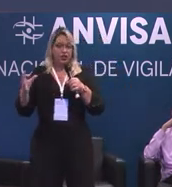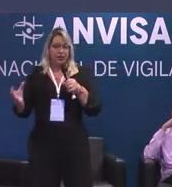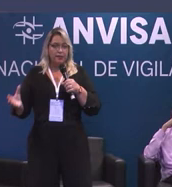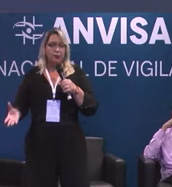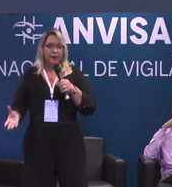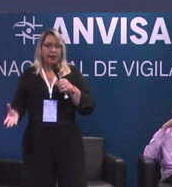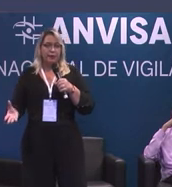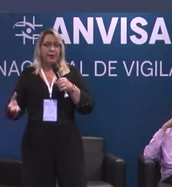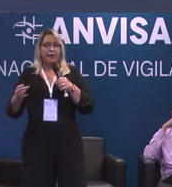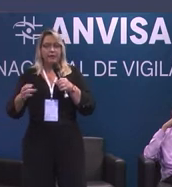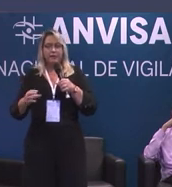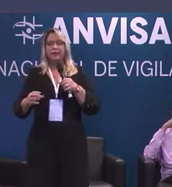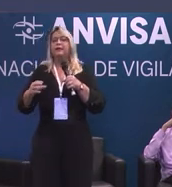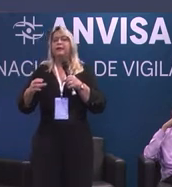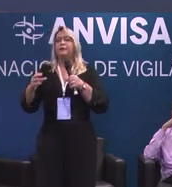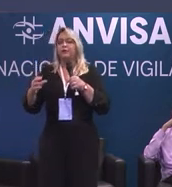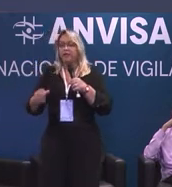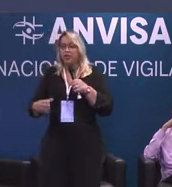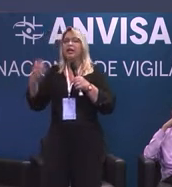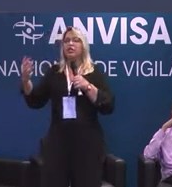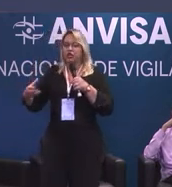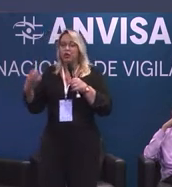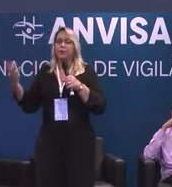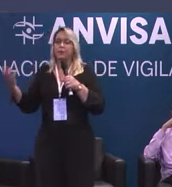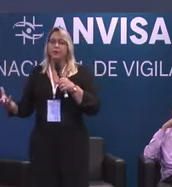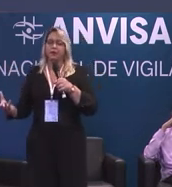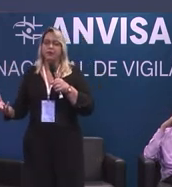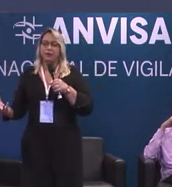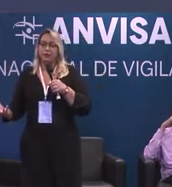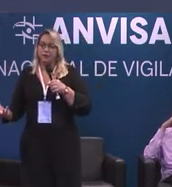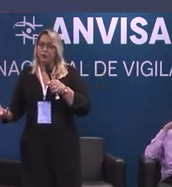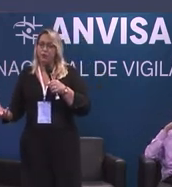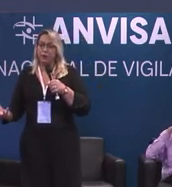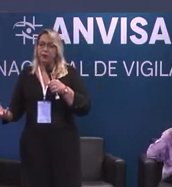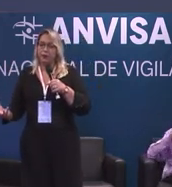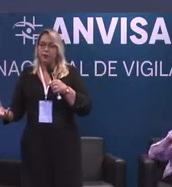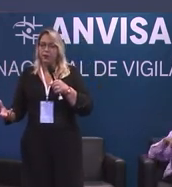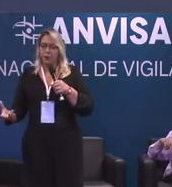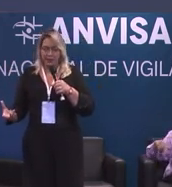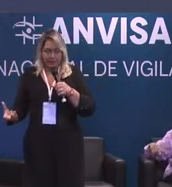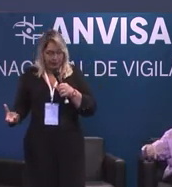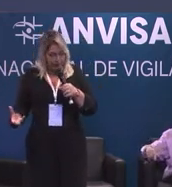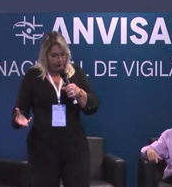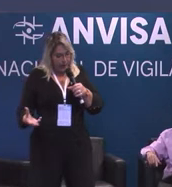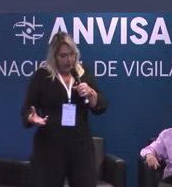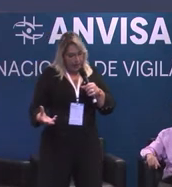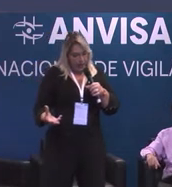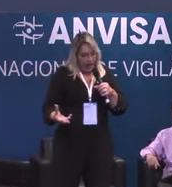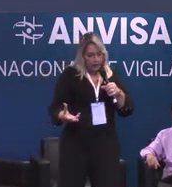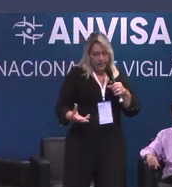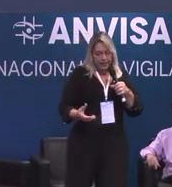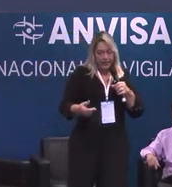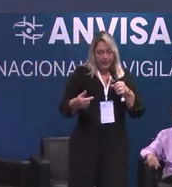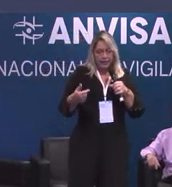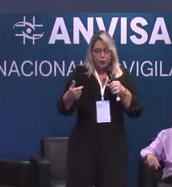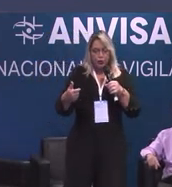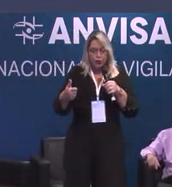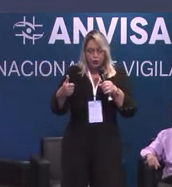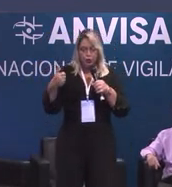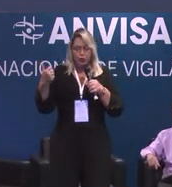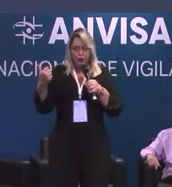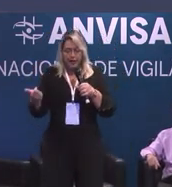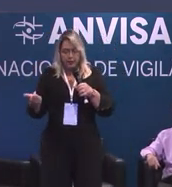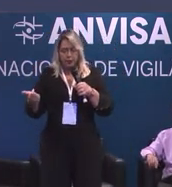está superado, mas vocês já estão em processo de desenvolvimento e de transformação. A ausência das atribuições